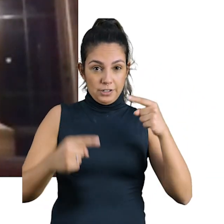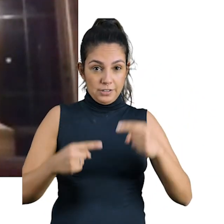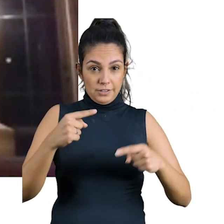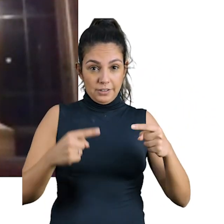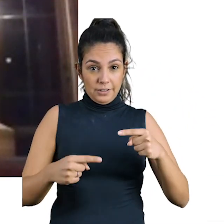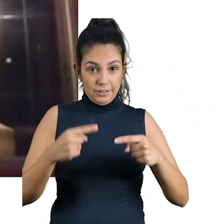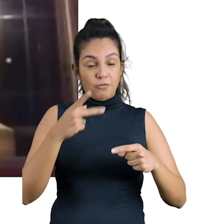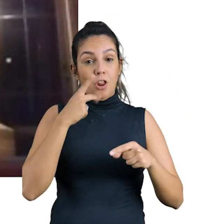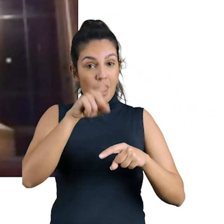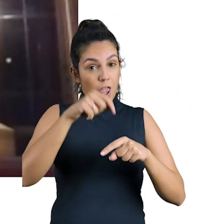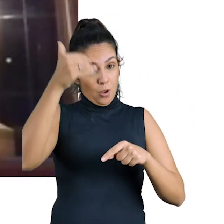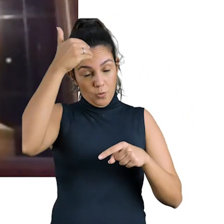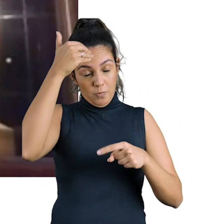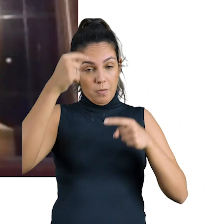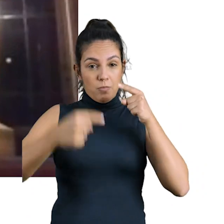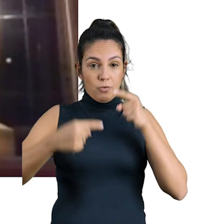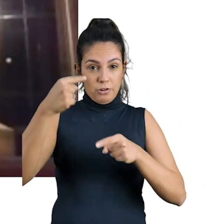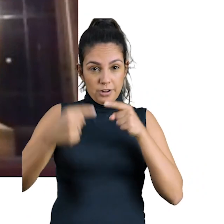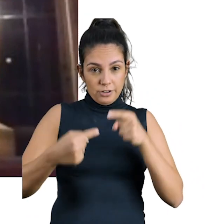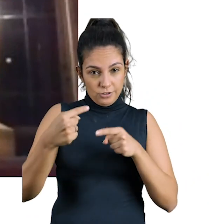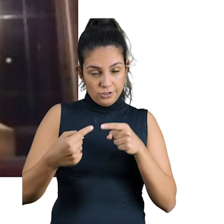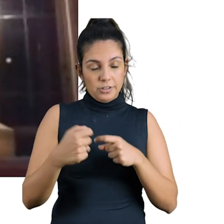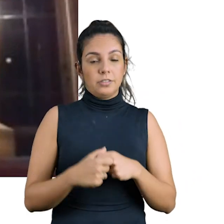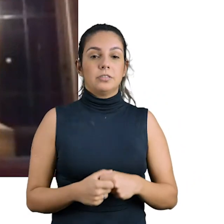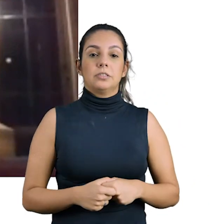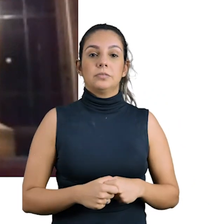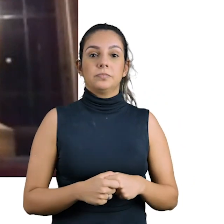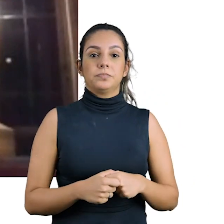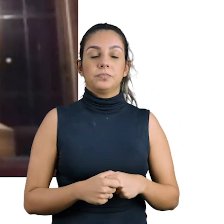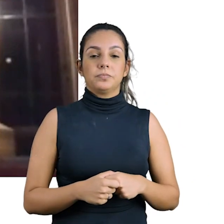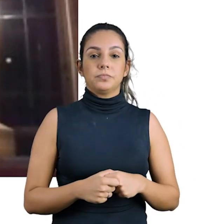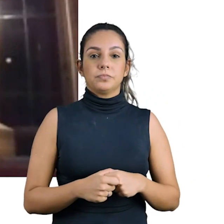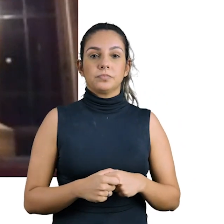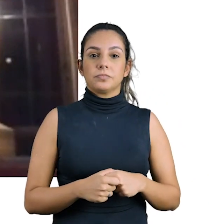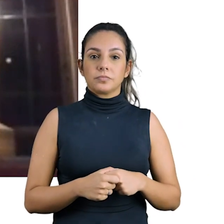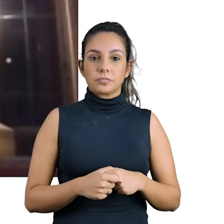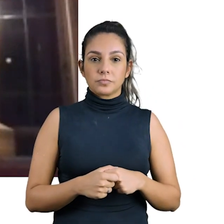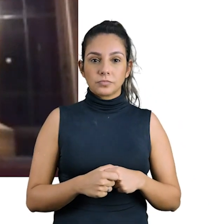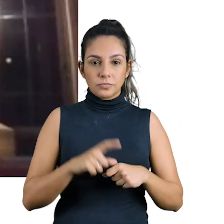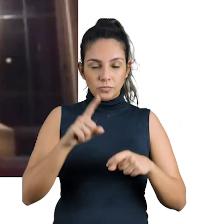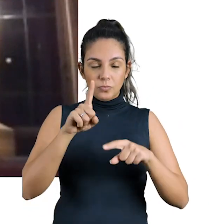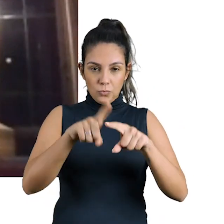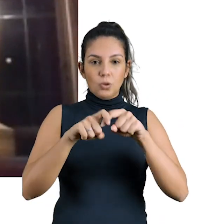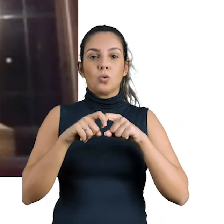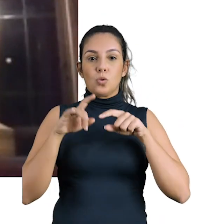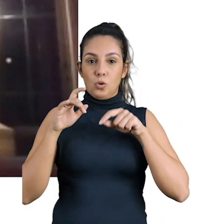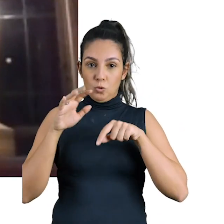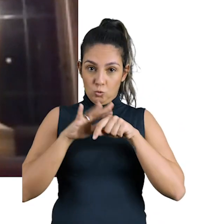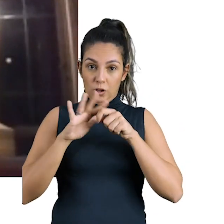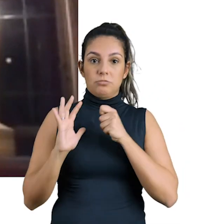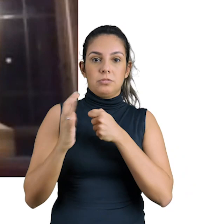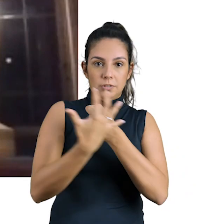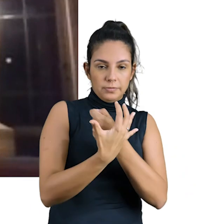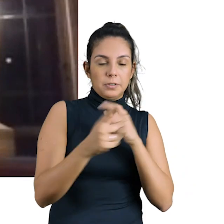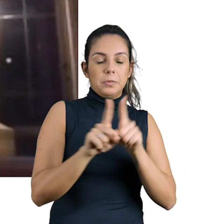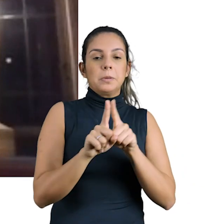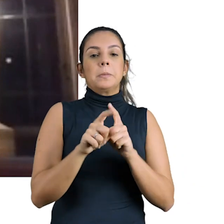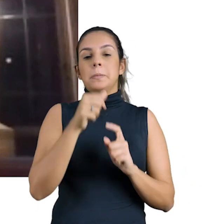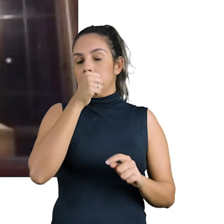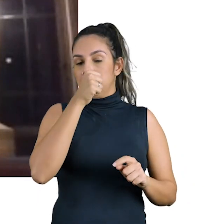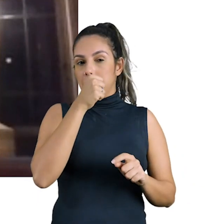Essa posição de pária vem da política ineficaz e negacionista do país em relação à pandemia